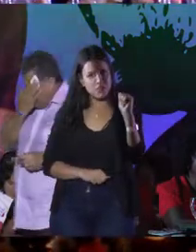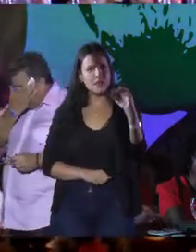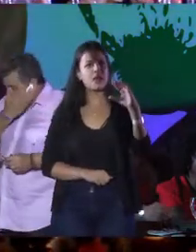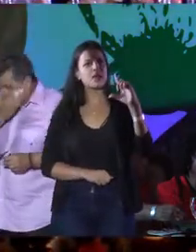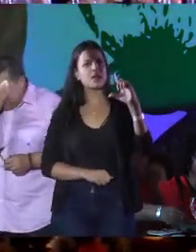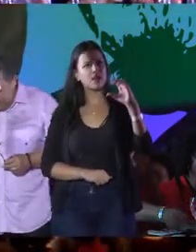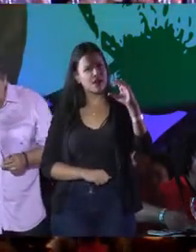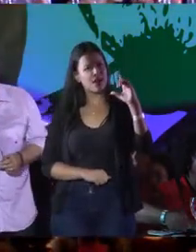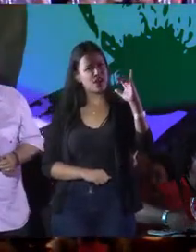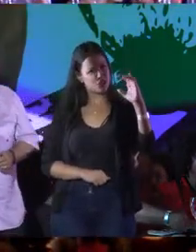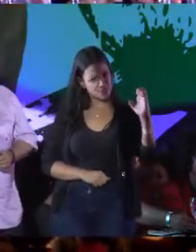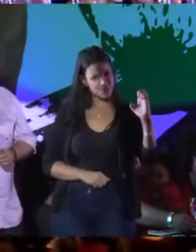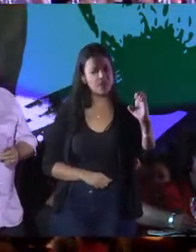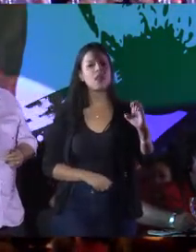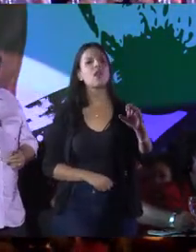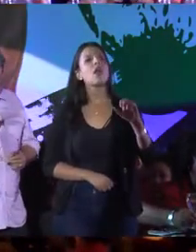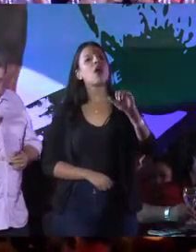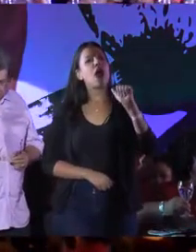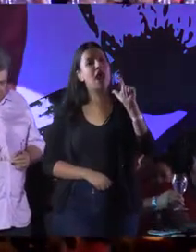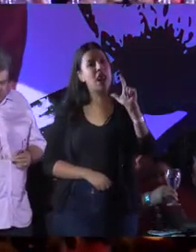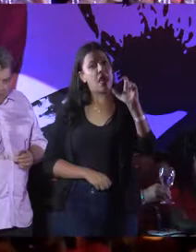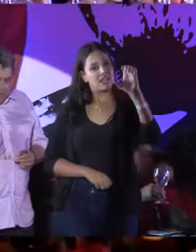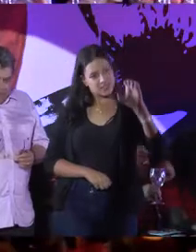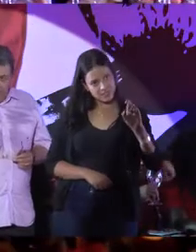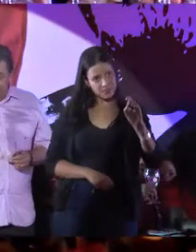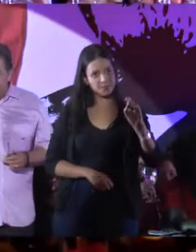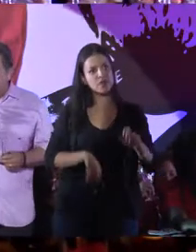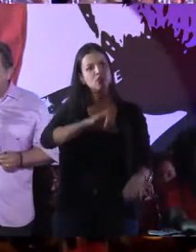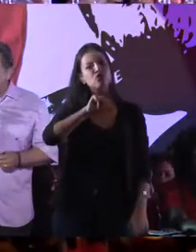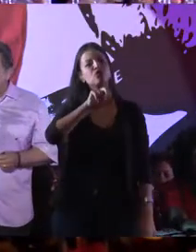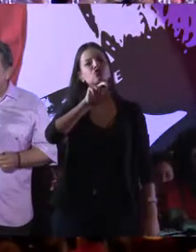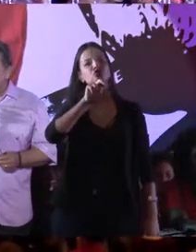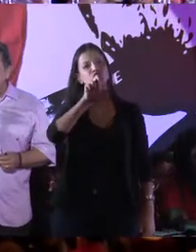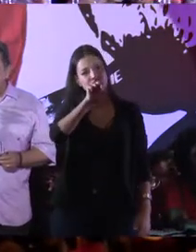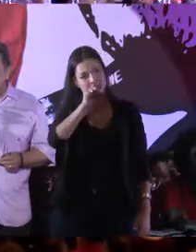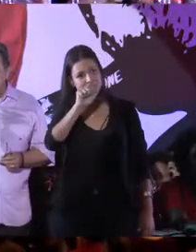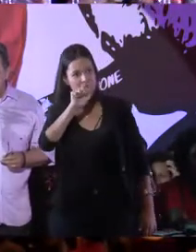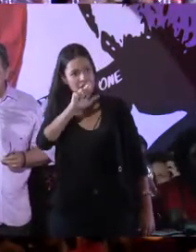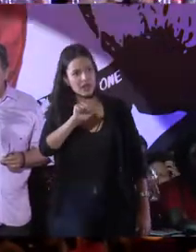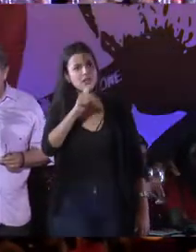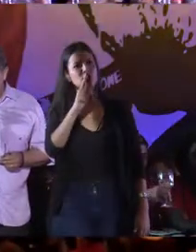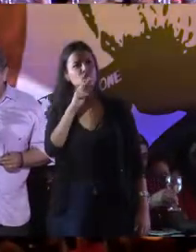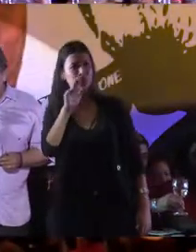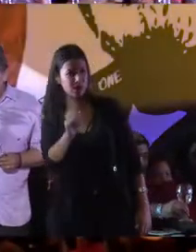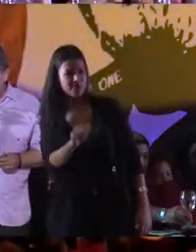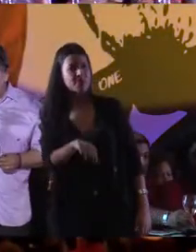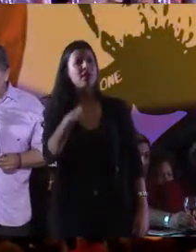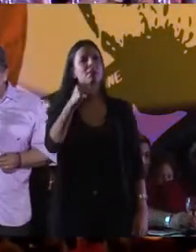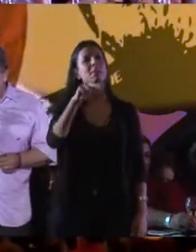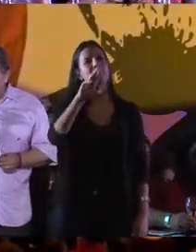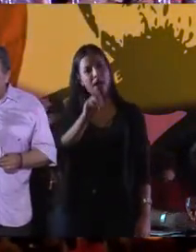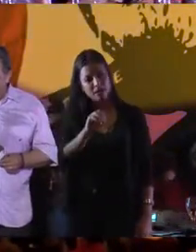Alex, José Magalhães, Jussara Dutra, Márcio Macedo,